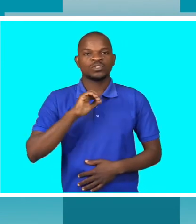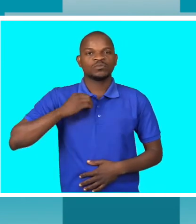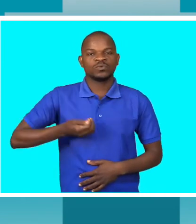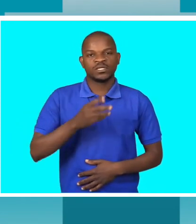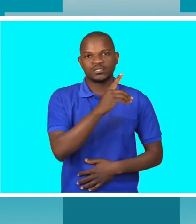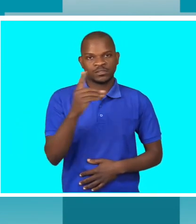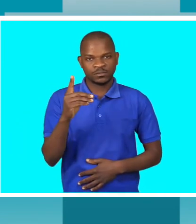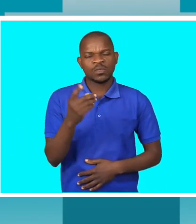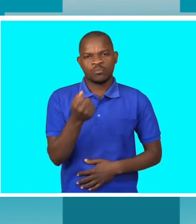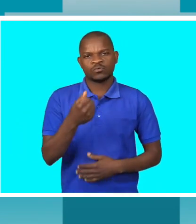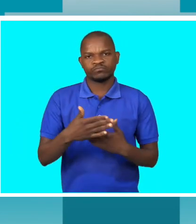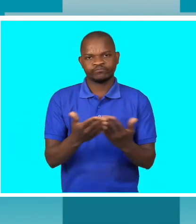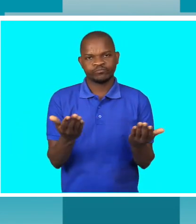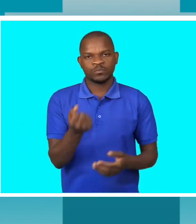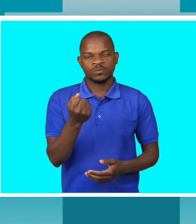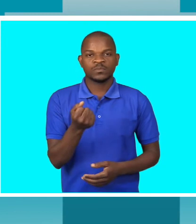a questão da deficiência